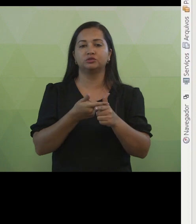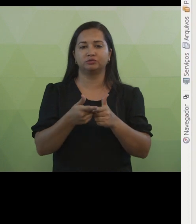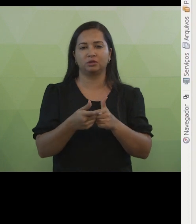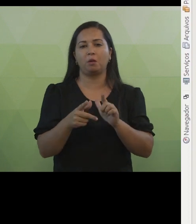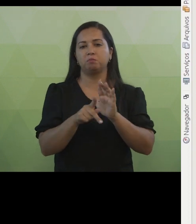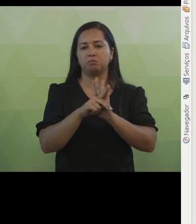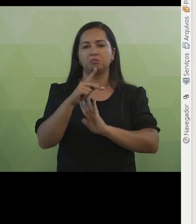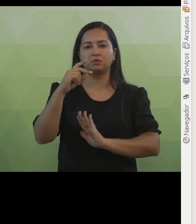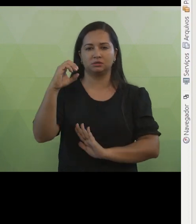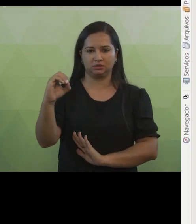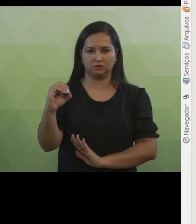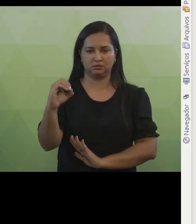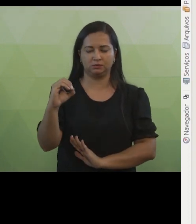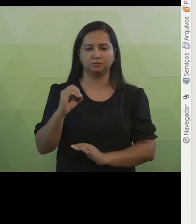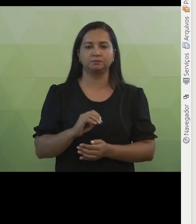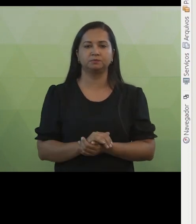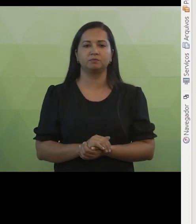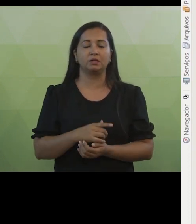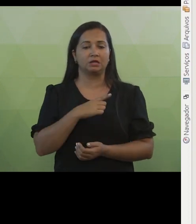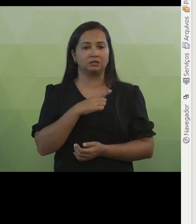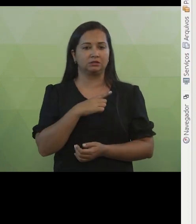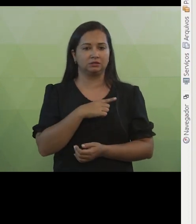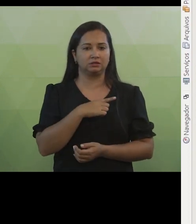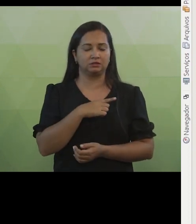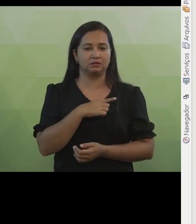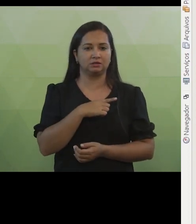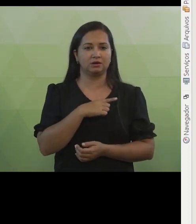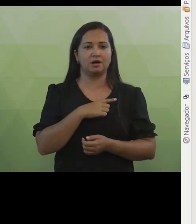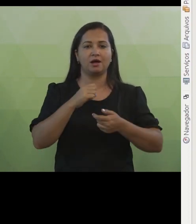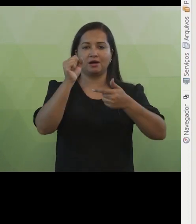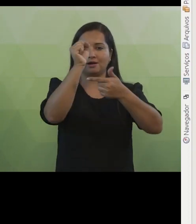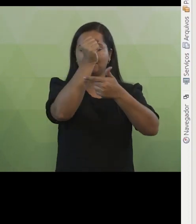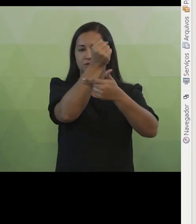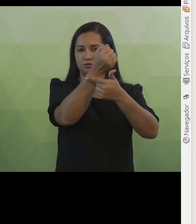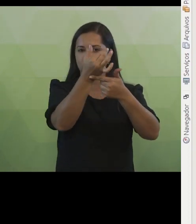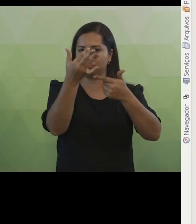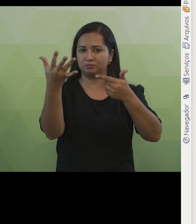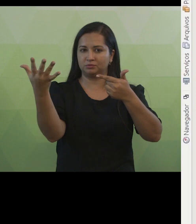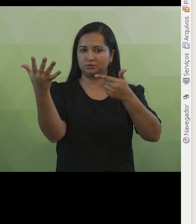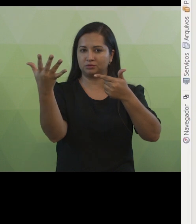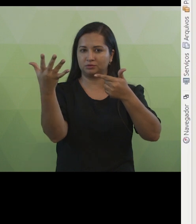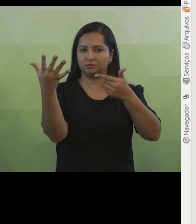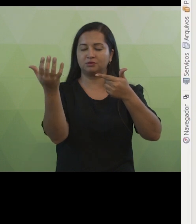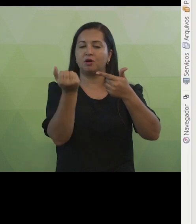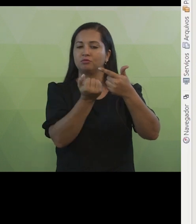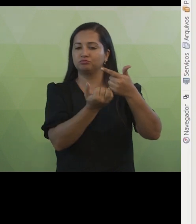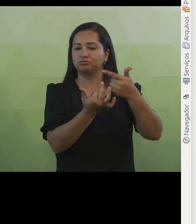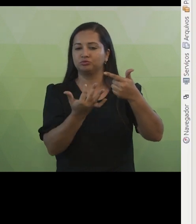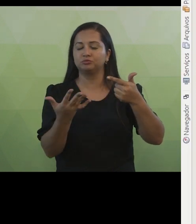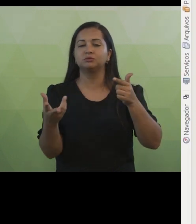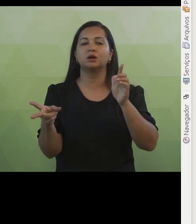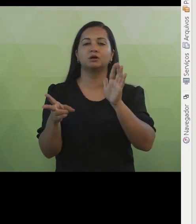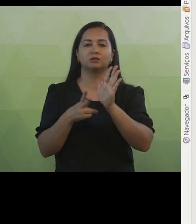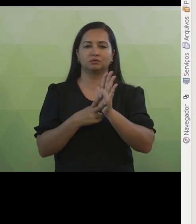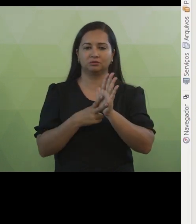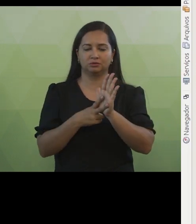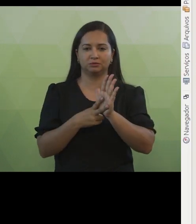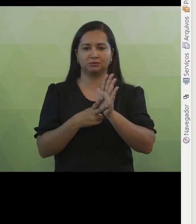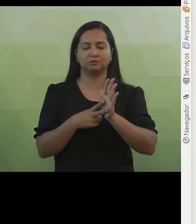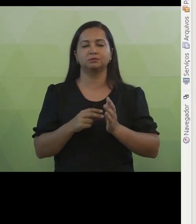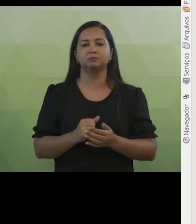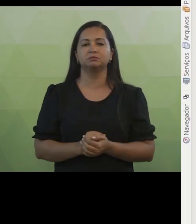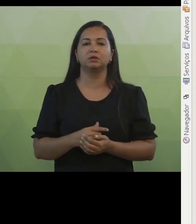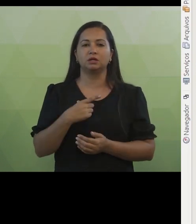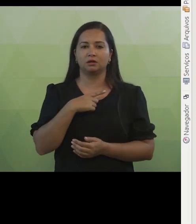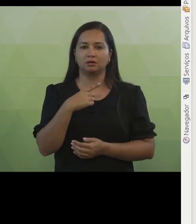Temos 3 inteiros, que é o numerador, denominador e o resultado. E aqui é feita a operação para cálculo